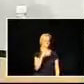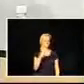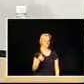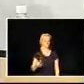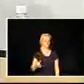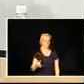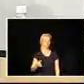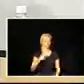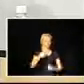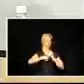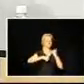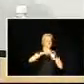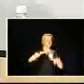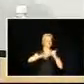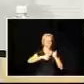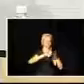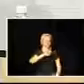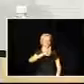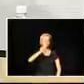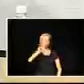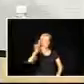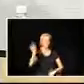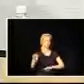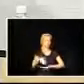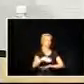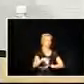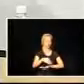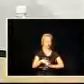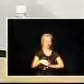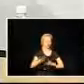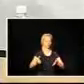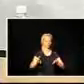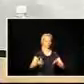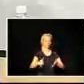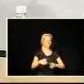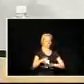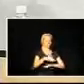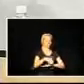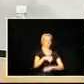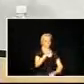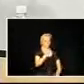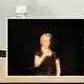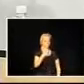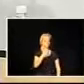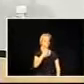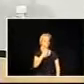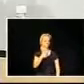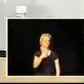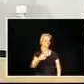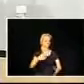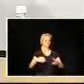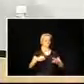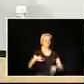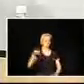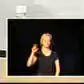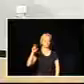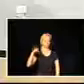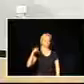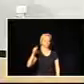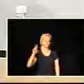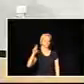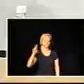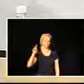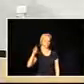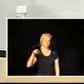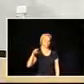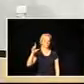passa a denominar-se rua Durval Chagas, atual rua 11, localizada no loteamento Jardim do Lago 1, nesse município. Artigo